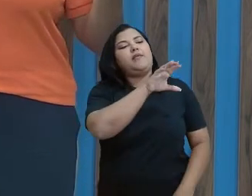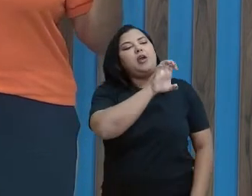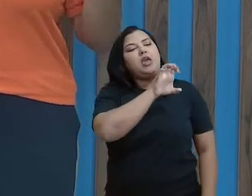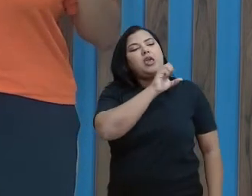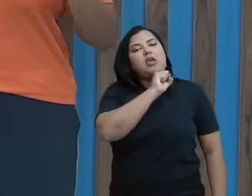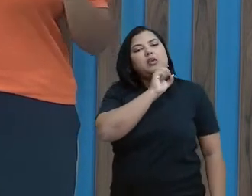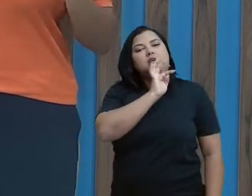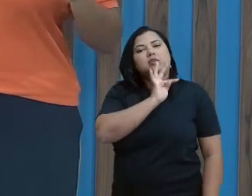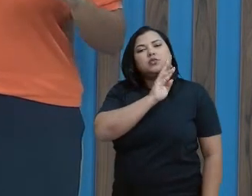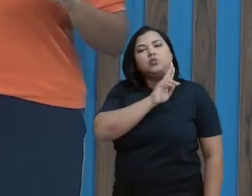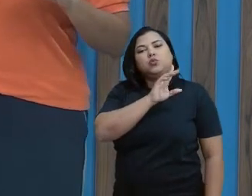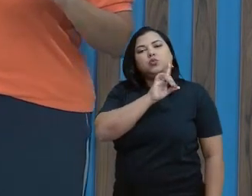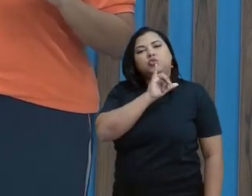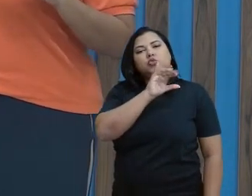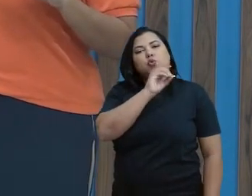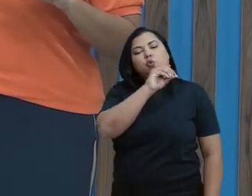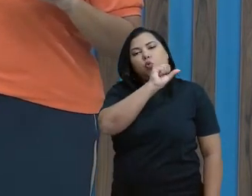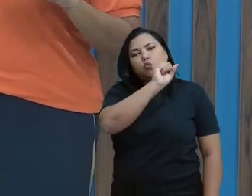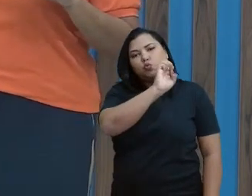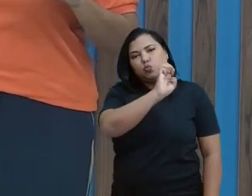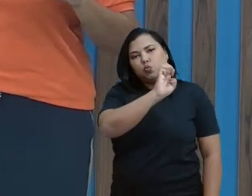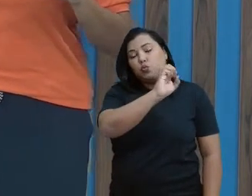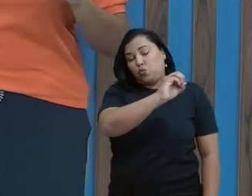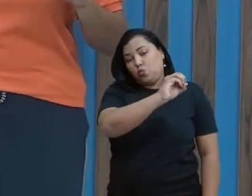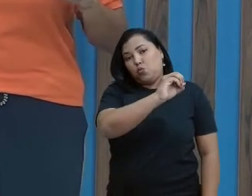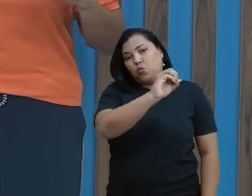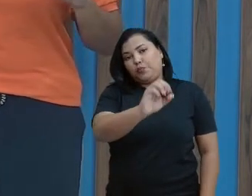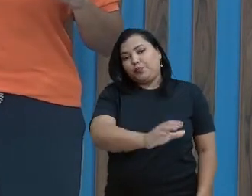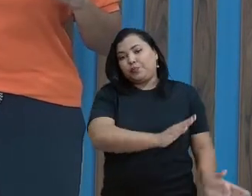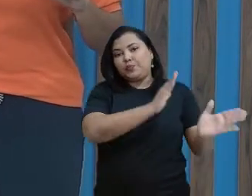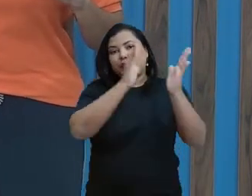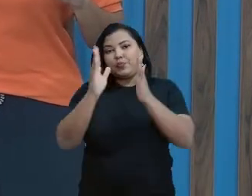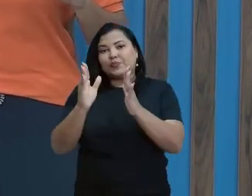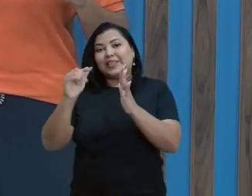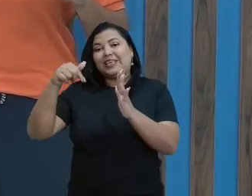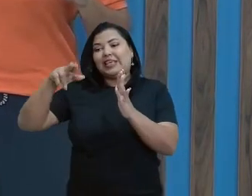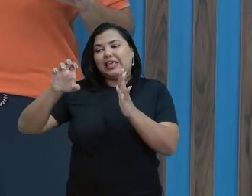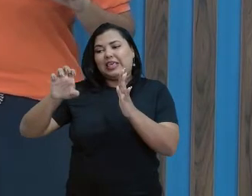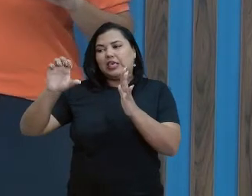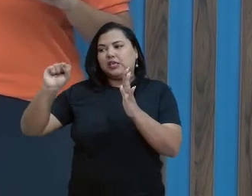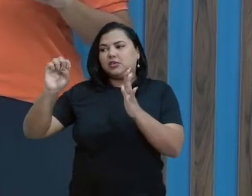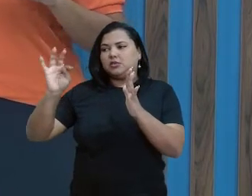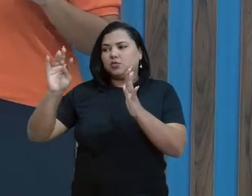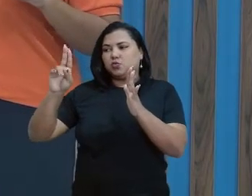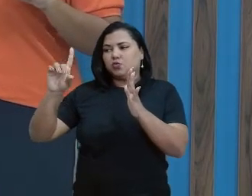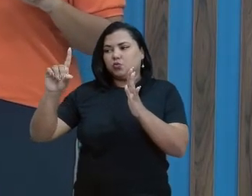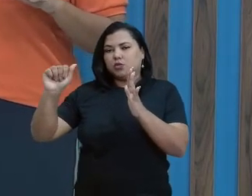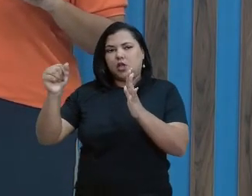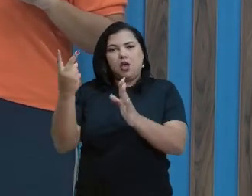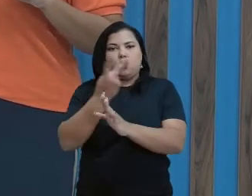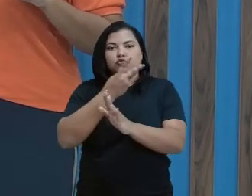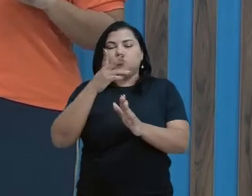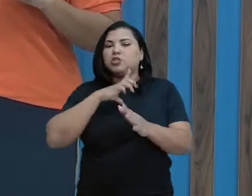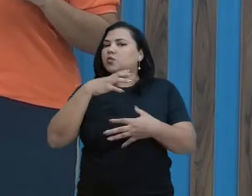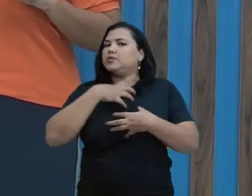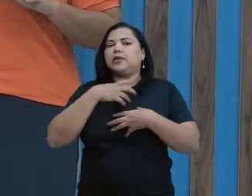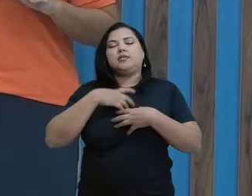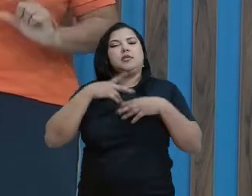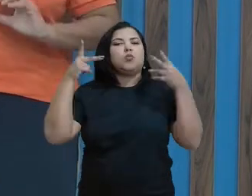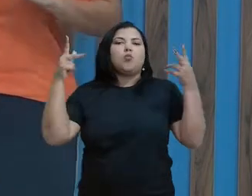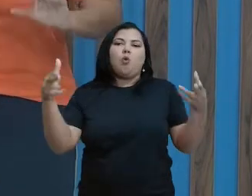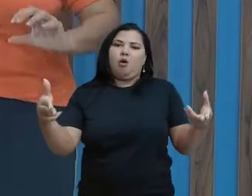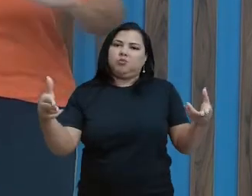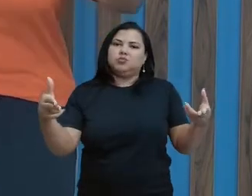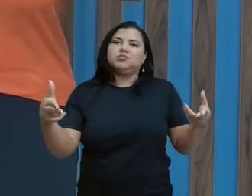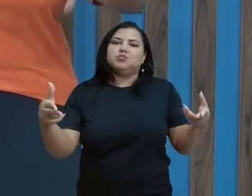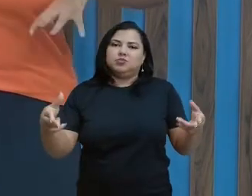estudiosos. Por quê? Porque aqui eu tenho uma oração subordinada adjetiva. Por quê? Porque possui a função sintática de um adjetivo,